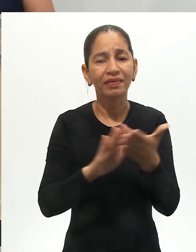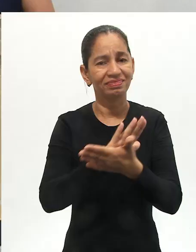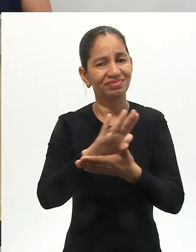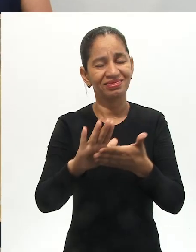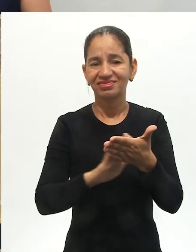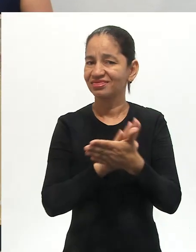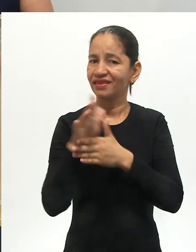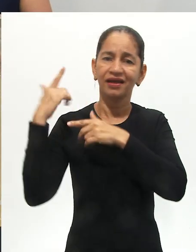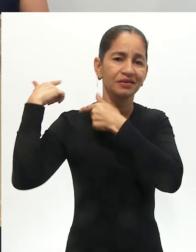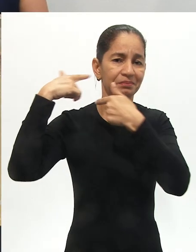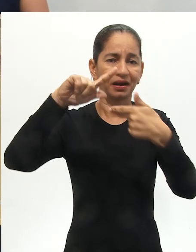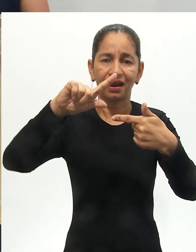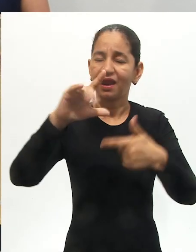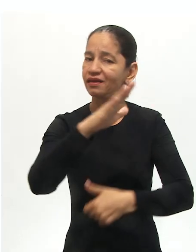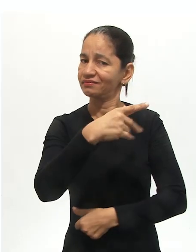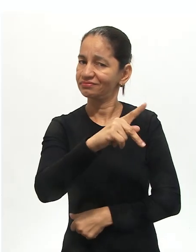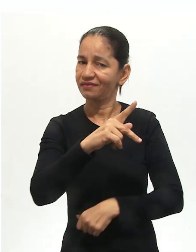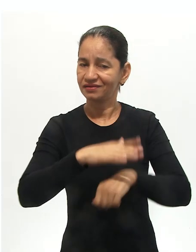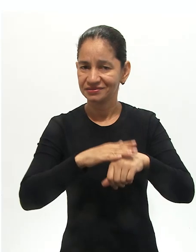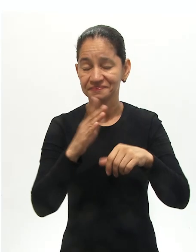uma pedagogia tradicional.